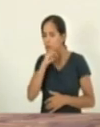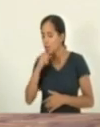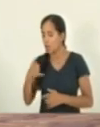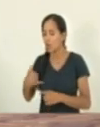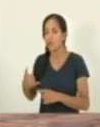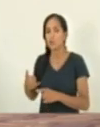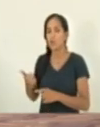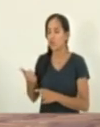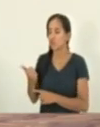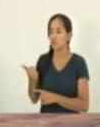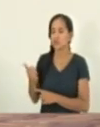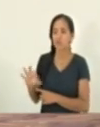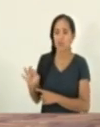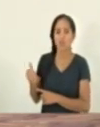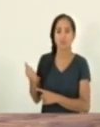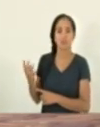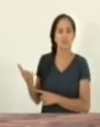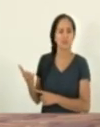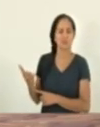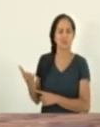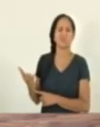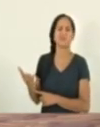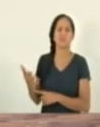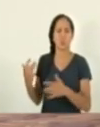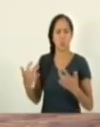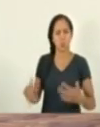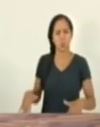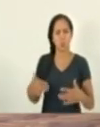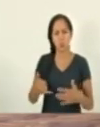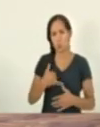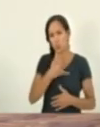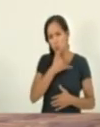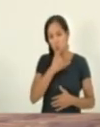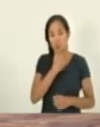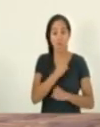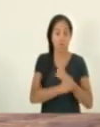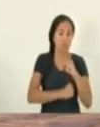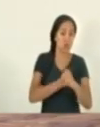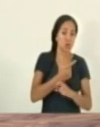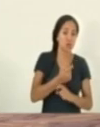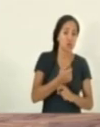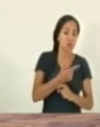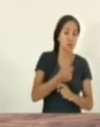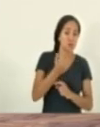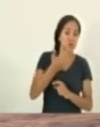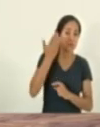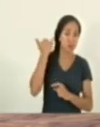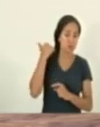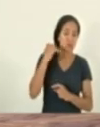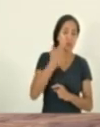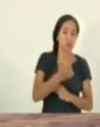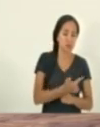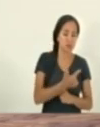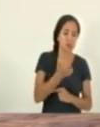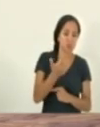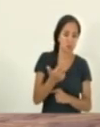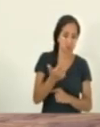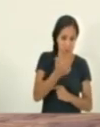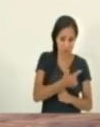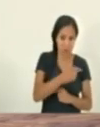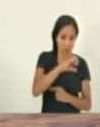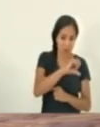a 14 anos, situação lamentável. Em 2021, doutor Ecos, foram 299